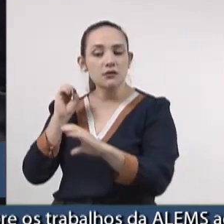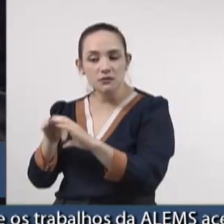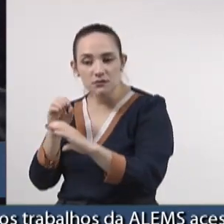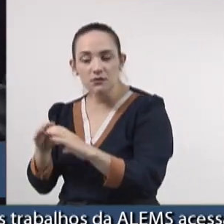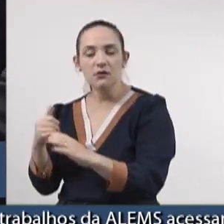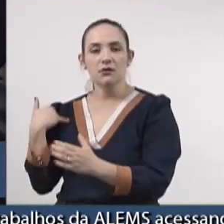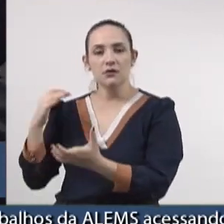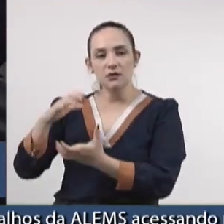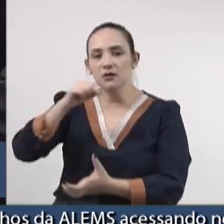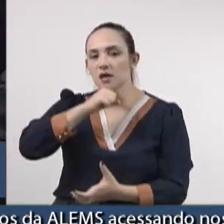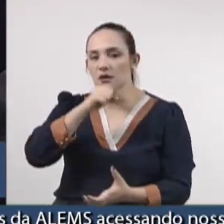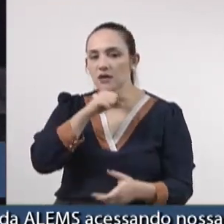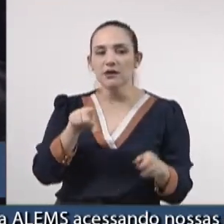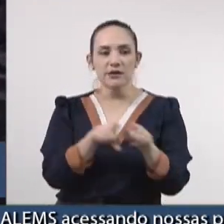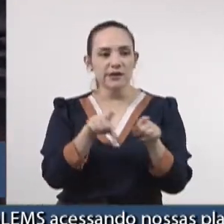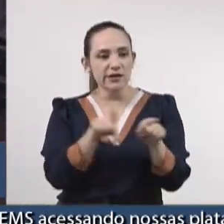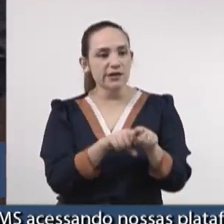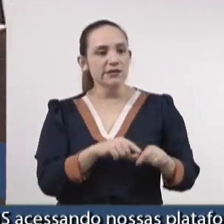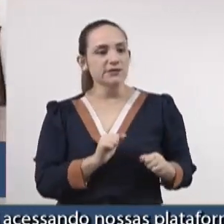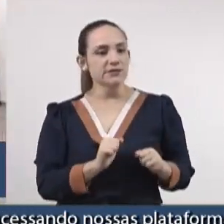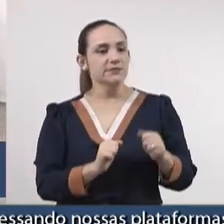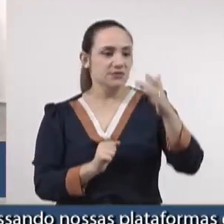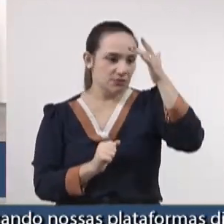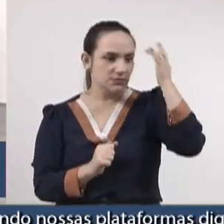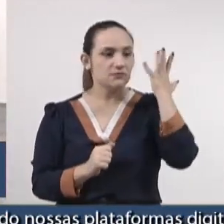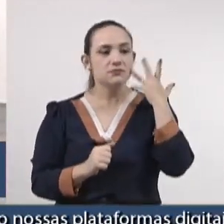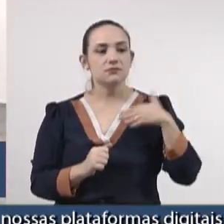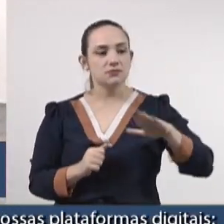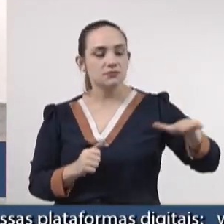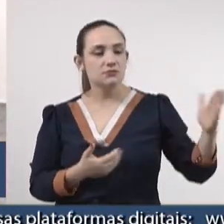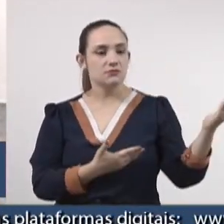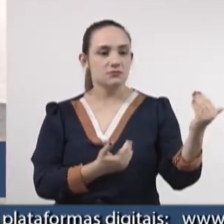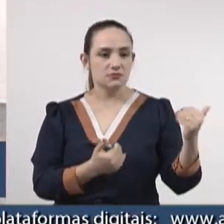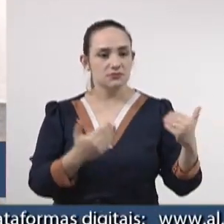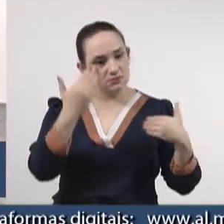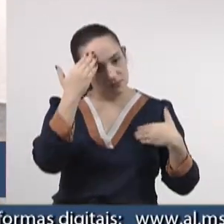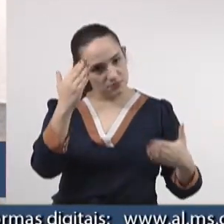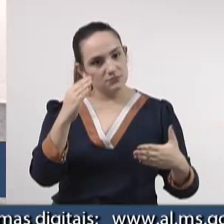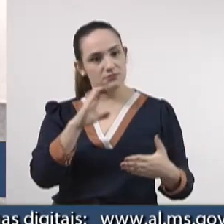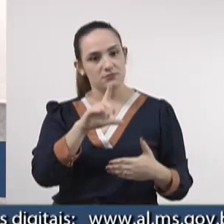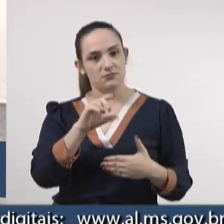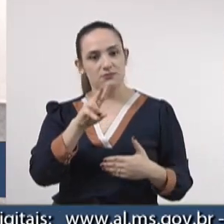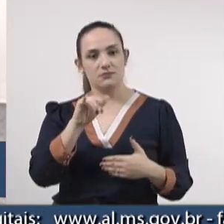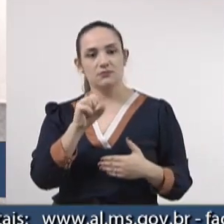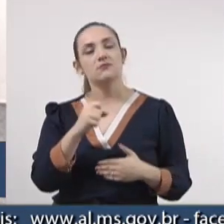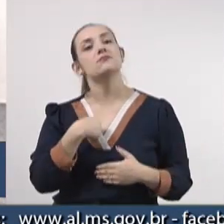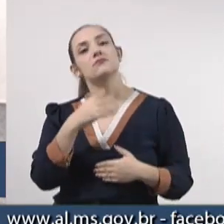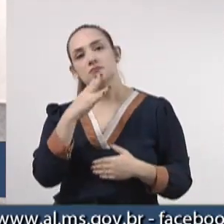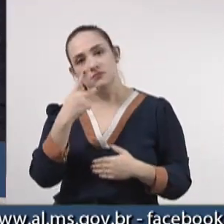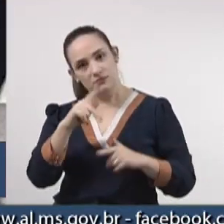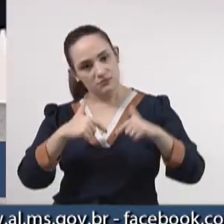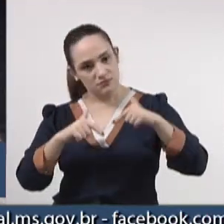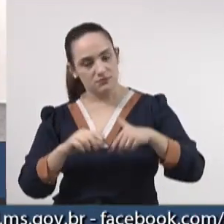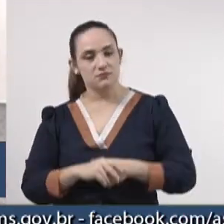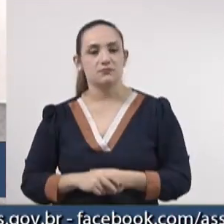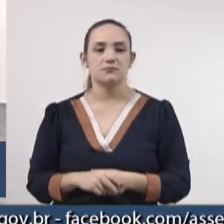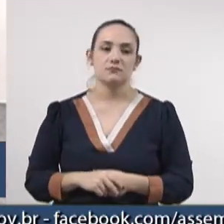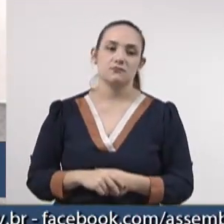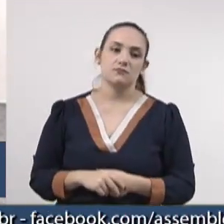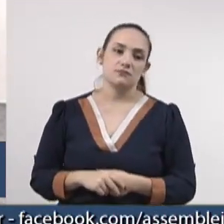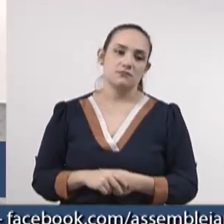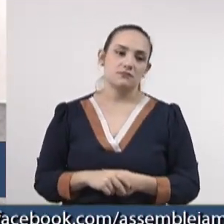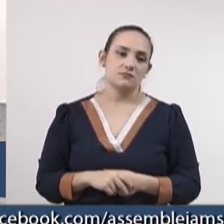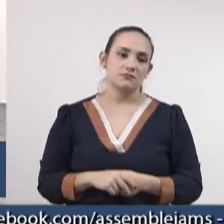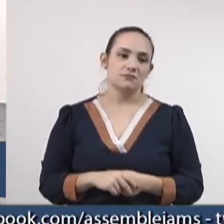pessoa idosa e do fundo também da Criança e do Adolescente Obrigada Doutor Clóvis sei do seu trabalho sei